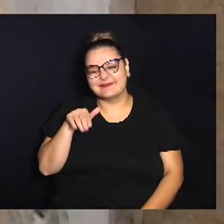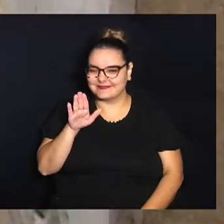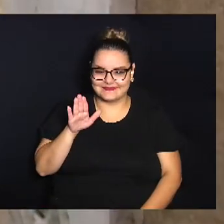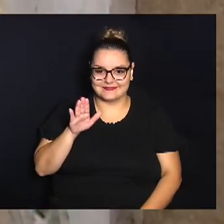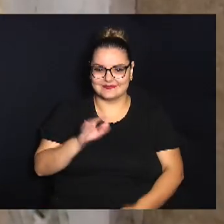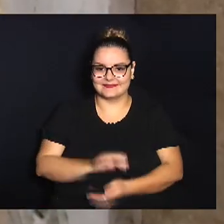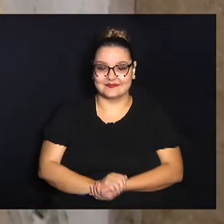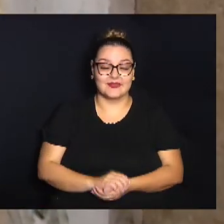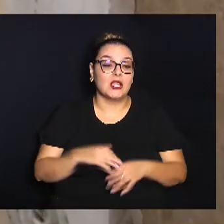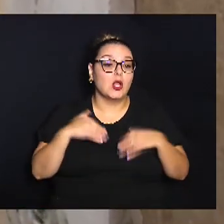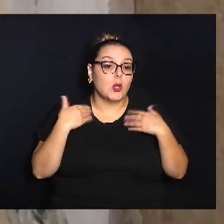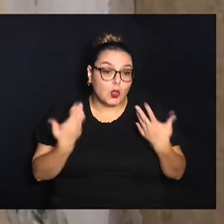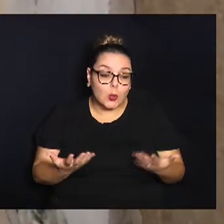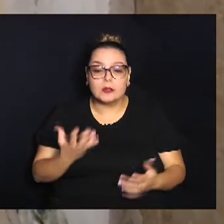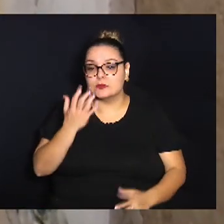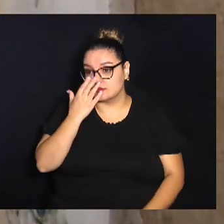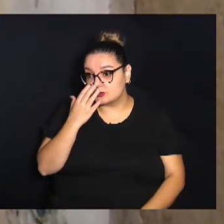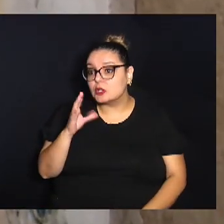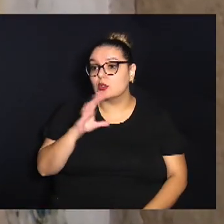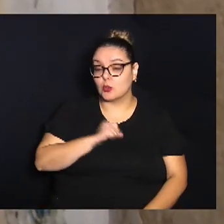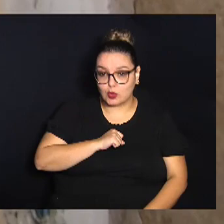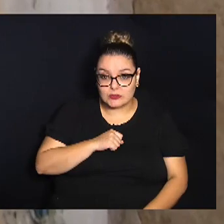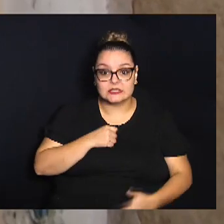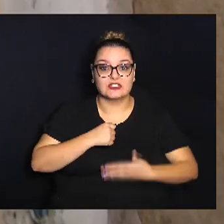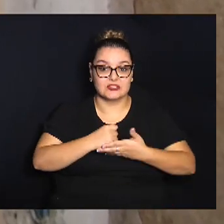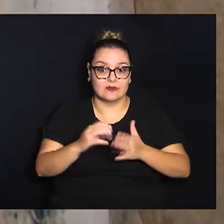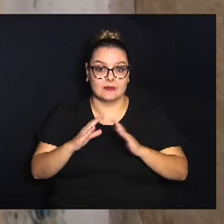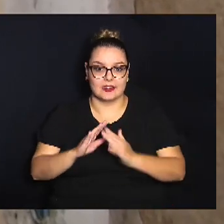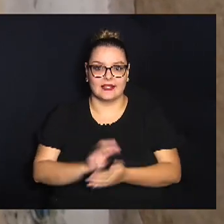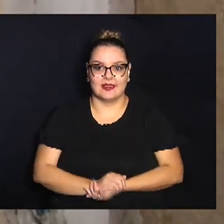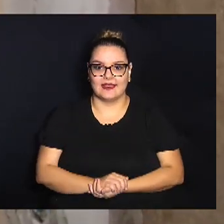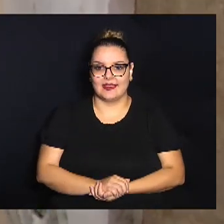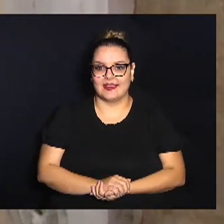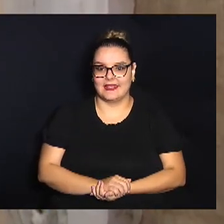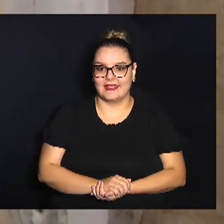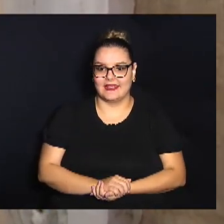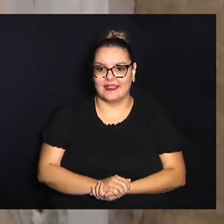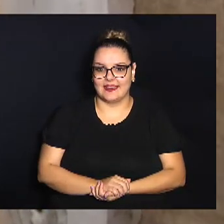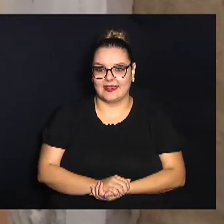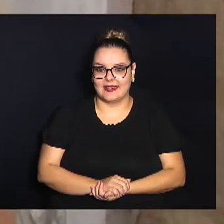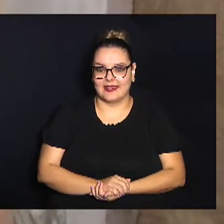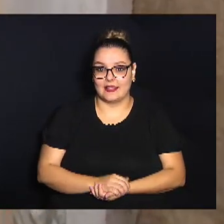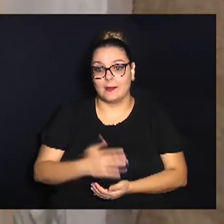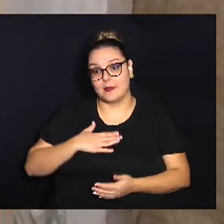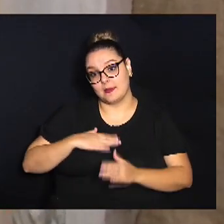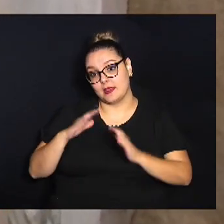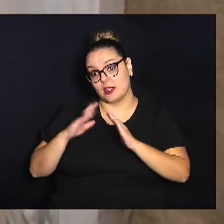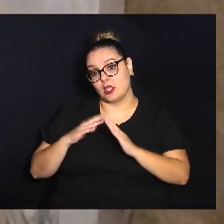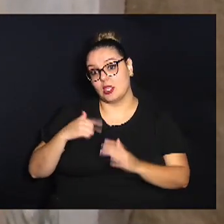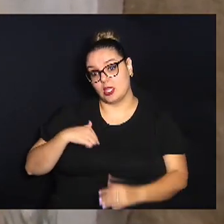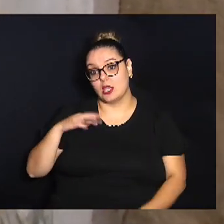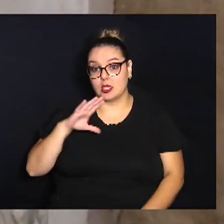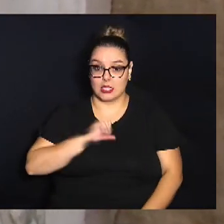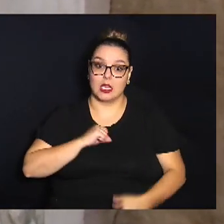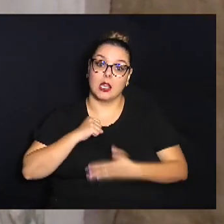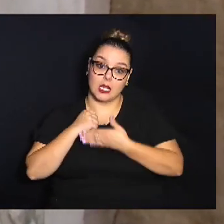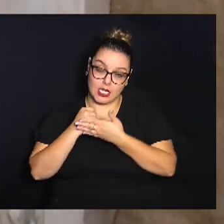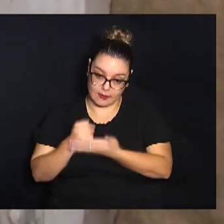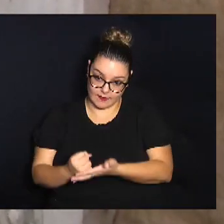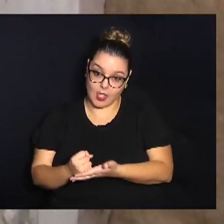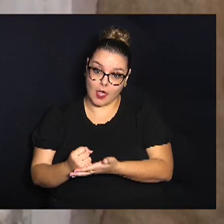demais. Qual dos cachorros aqui você gostaria de levar para casa? Para casa eu gostaria de levar